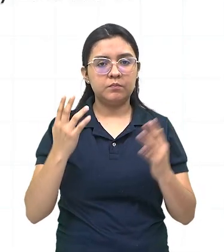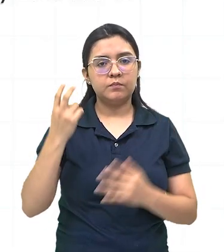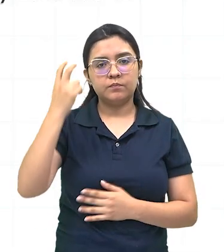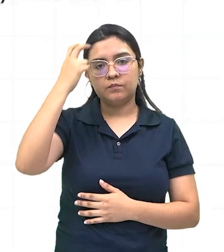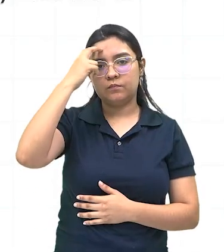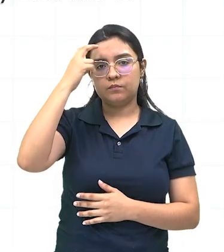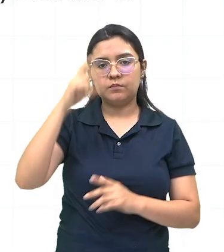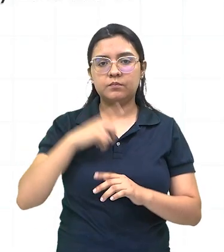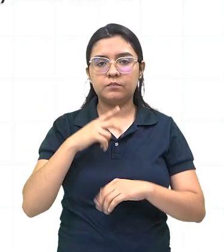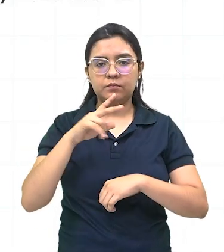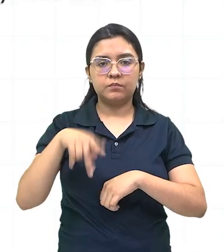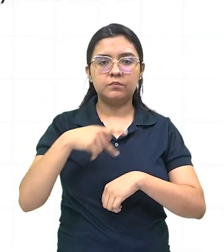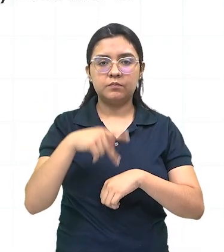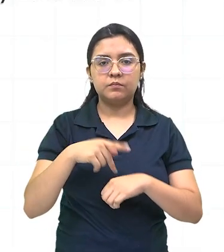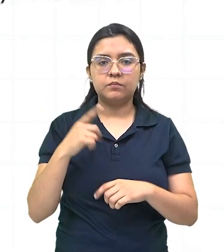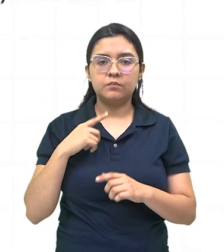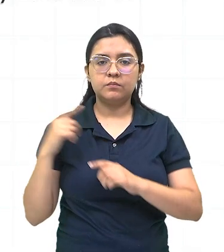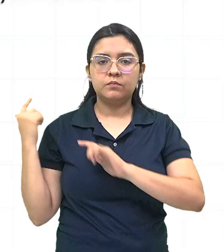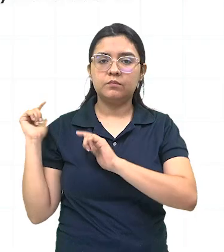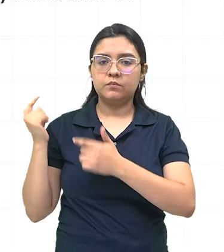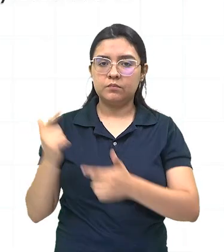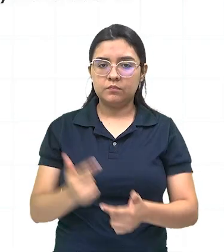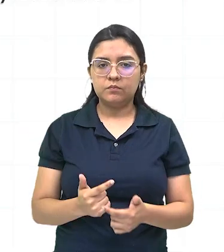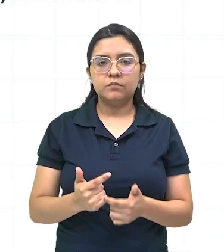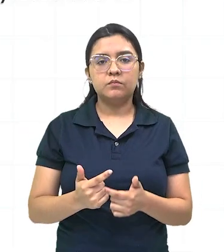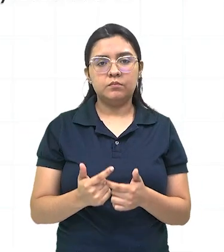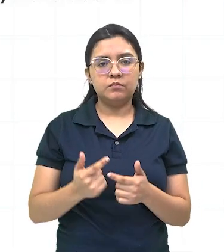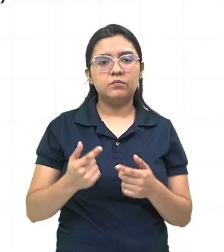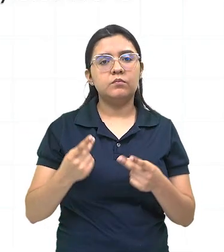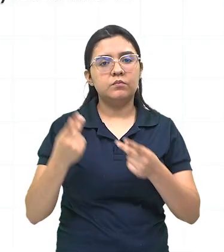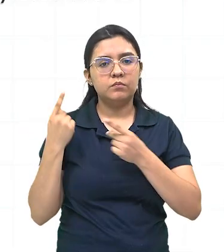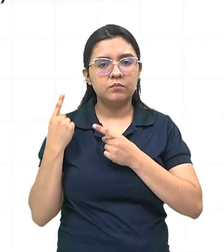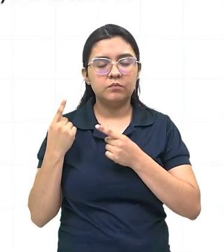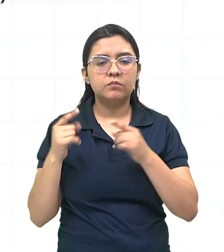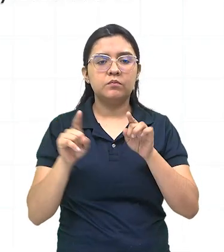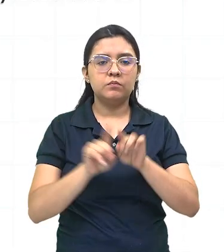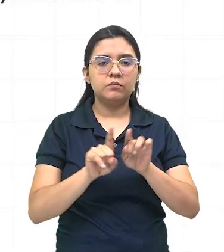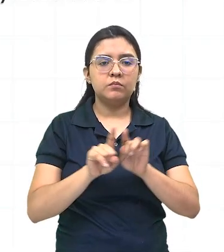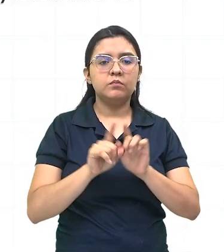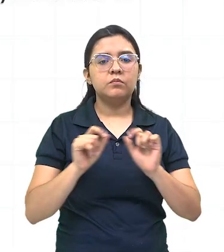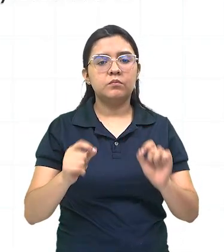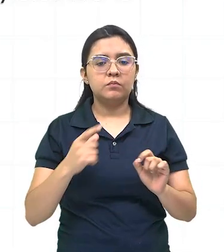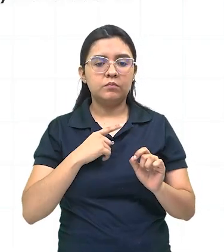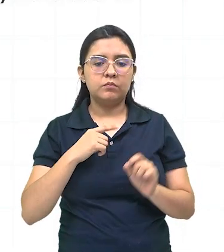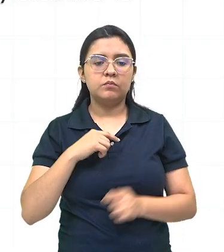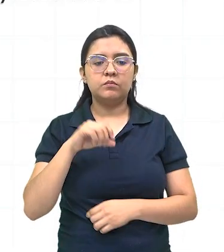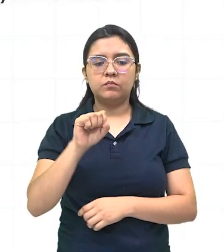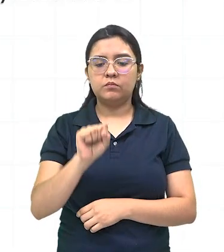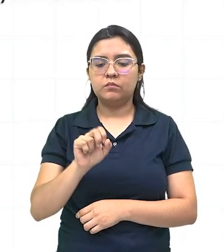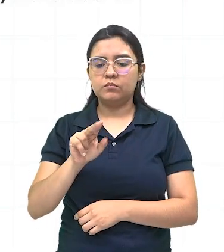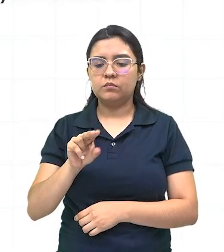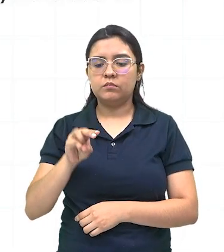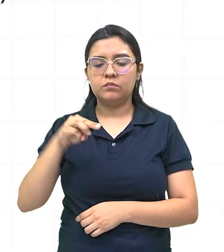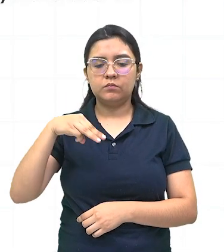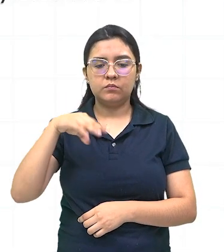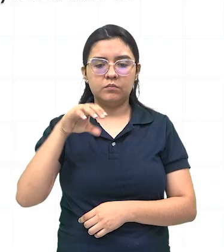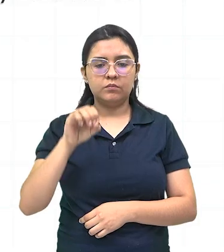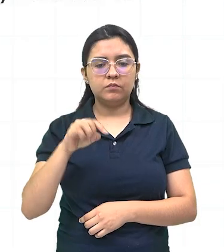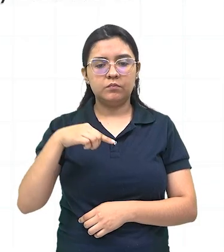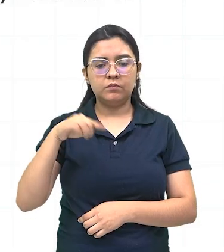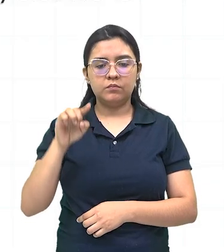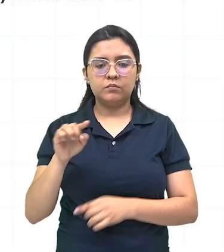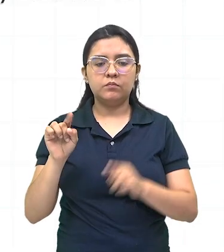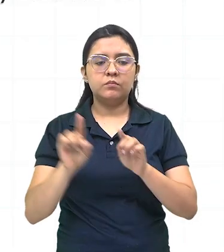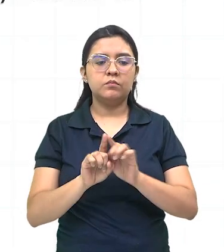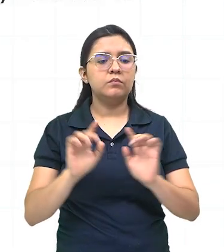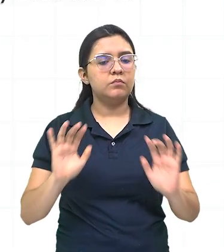Culturalmente, o país é conhecido por suas tradições milenares, como o sumô e a cerimônia do chá, e sua